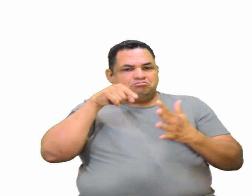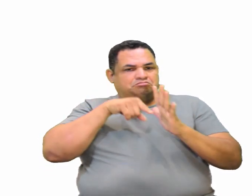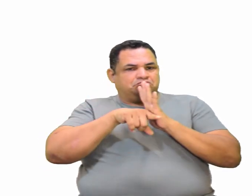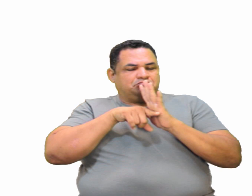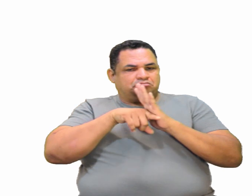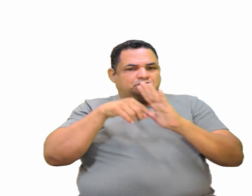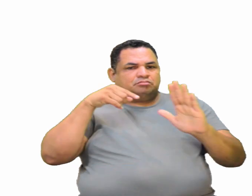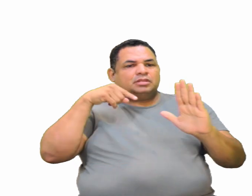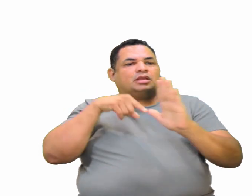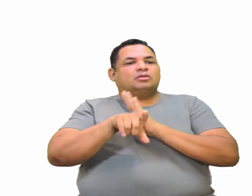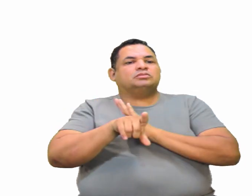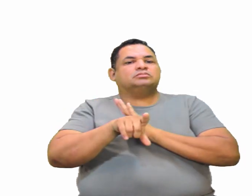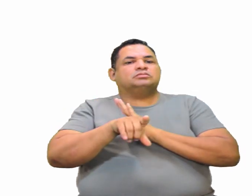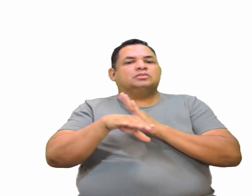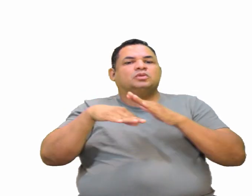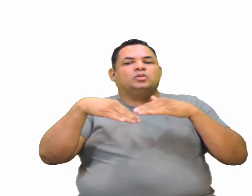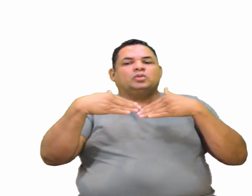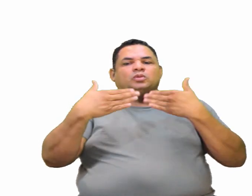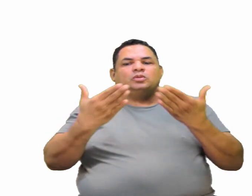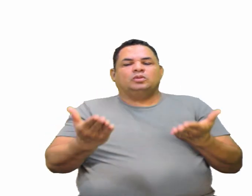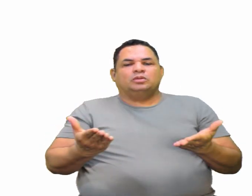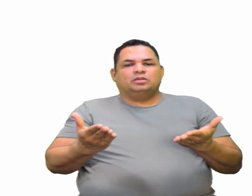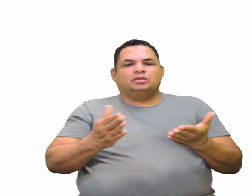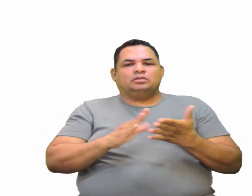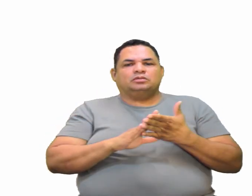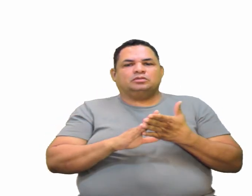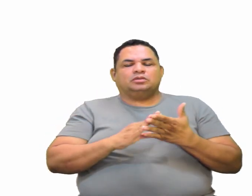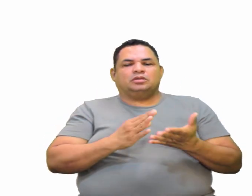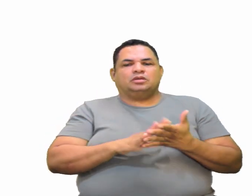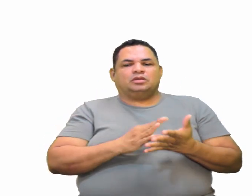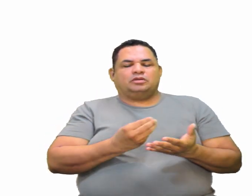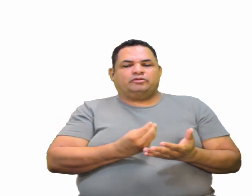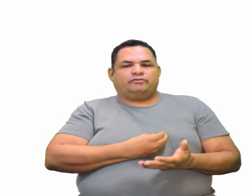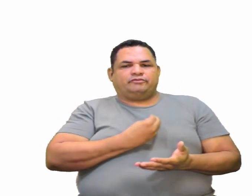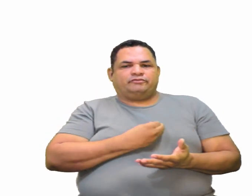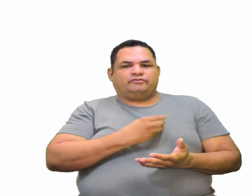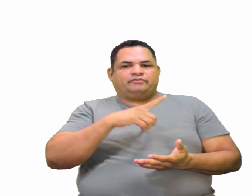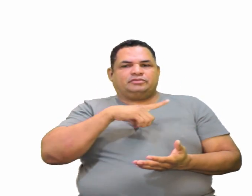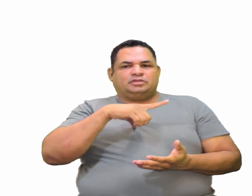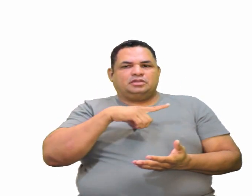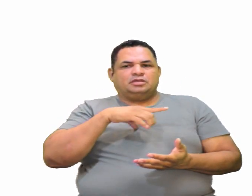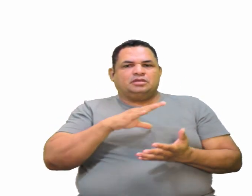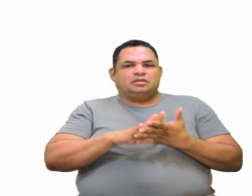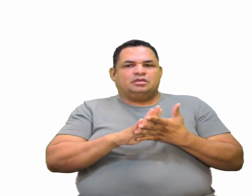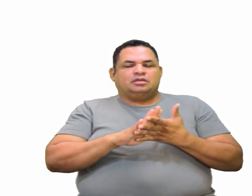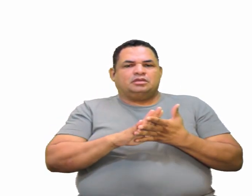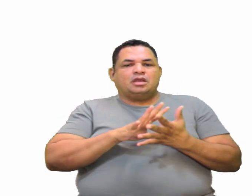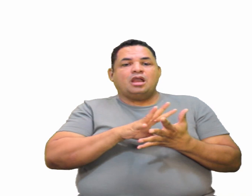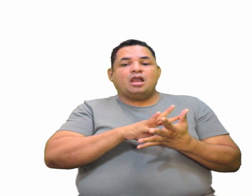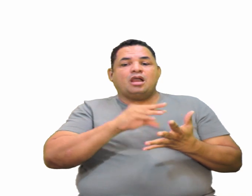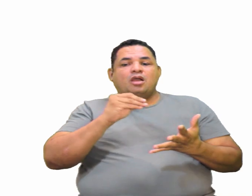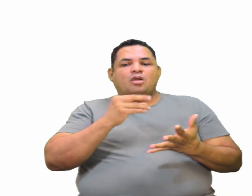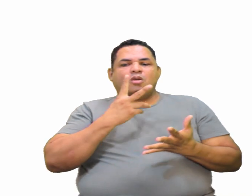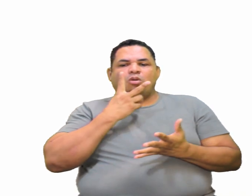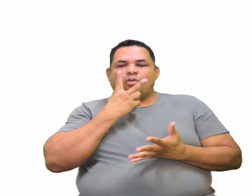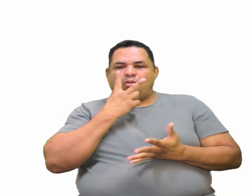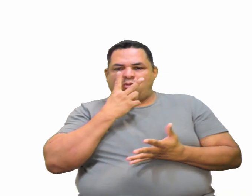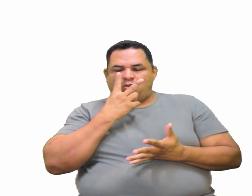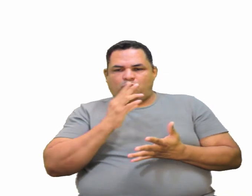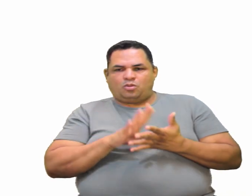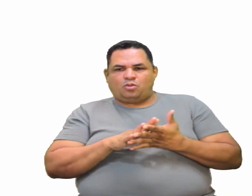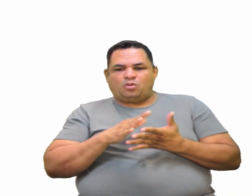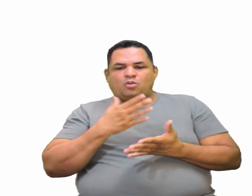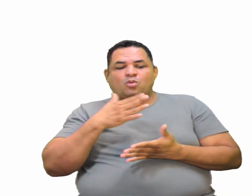a pergunta em si. Quando ele fala, quando o ser vivo tem a capacidade de imitar a coloração